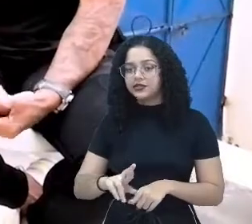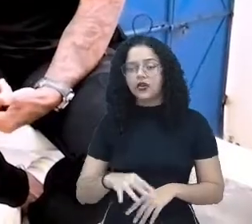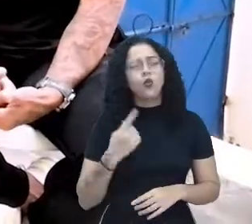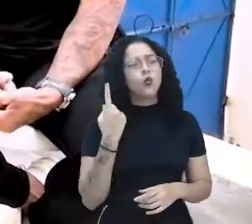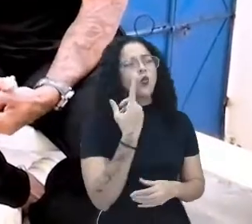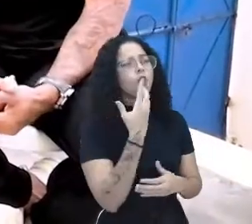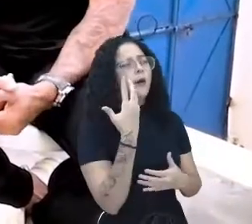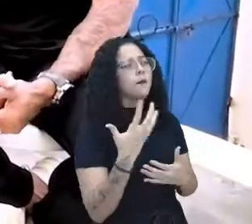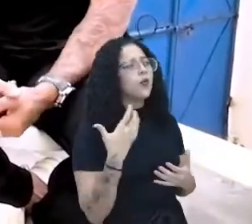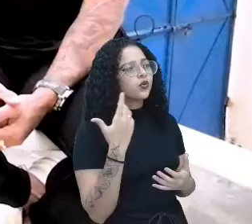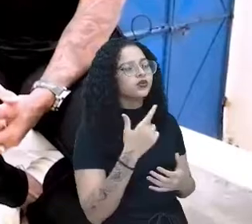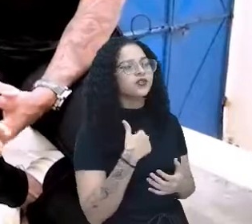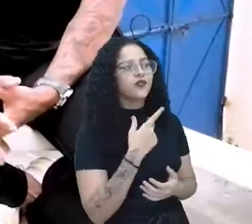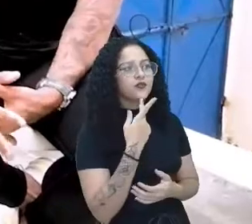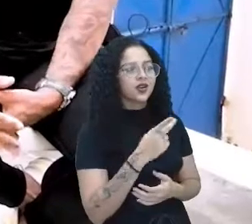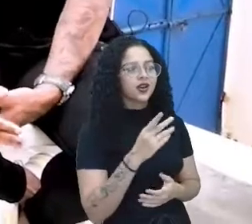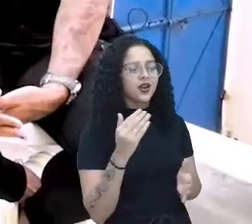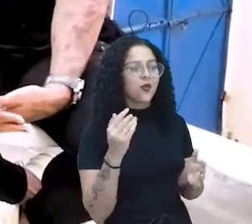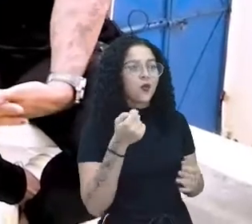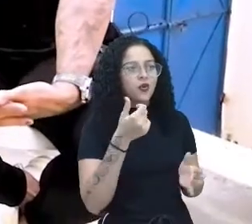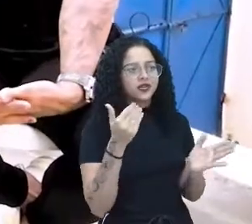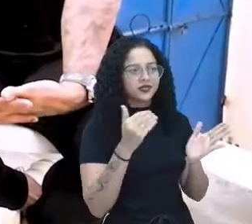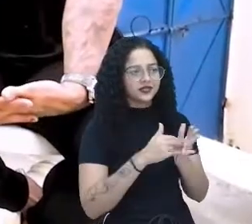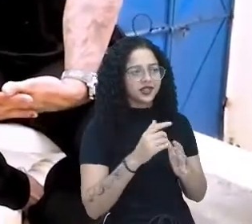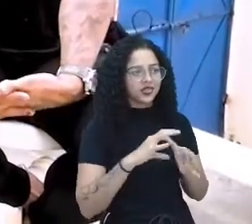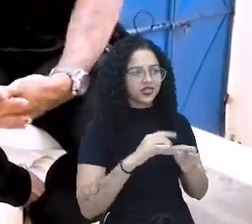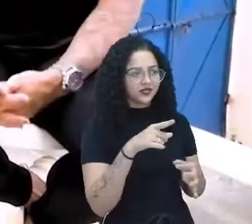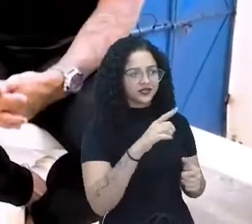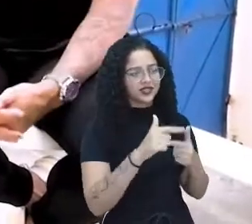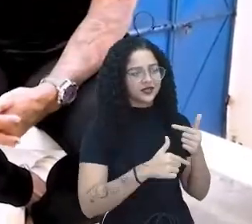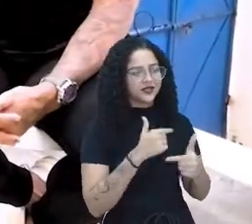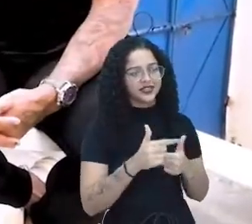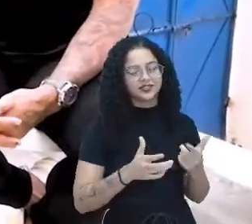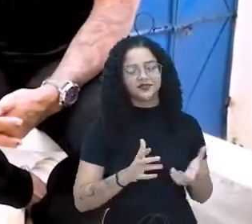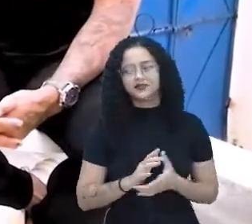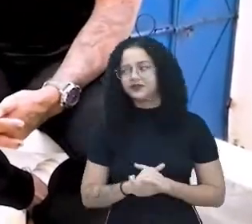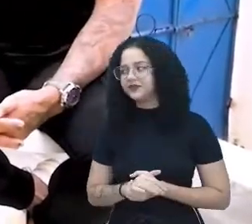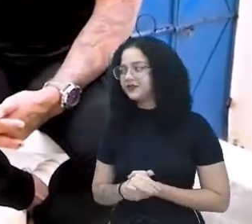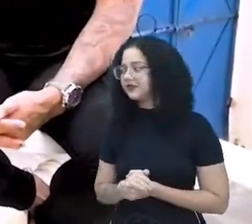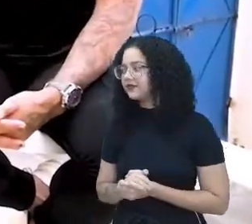música e eu juro que é a penúltima. E eu deixo você trabalhar. Música.